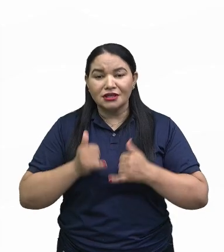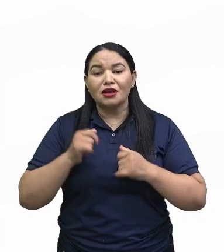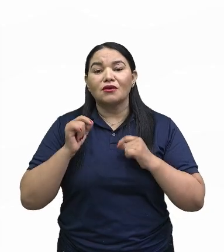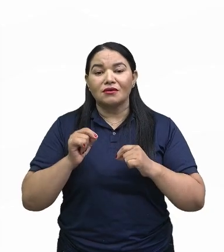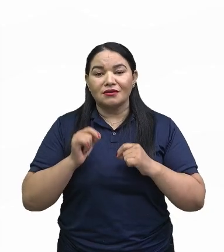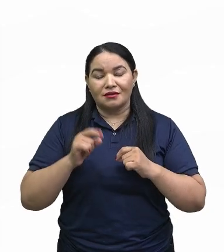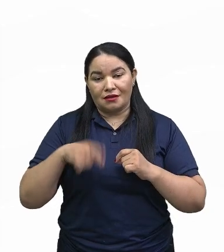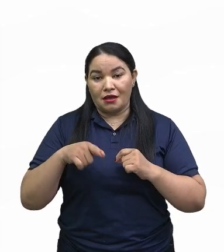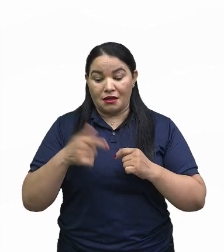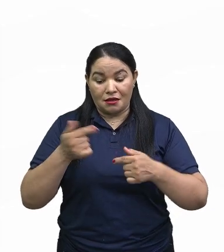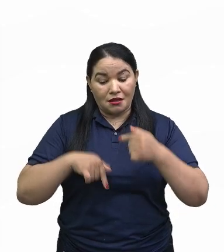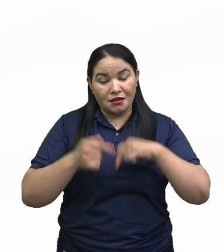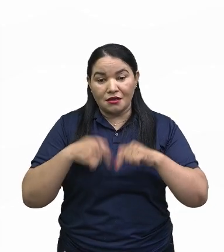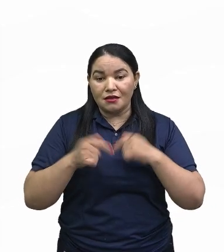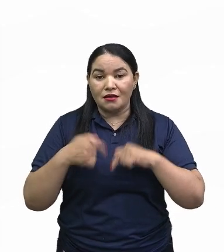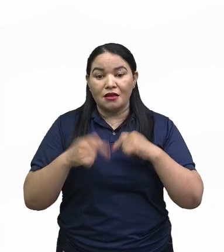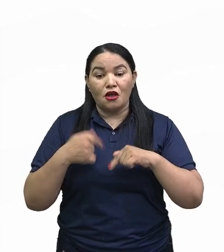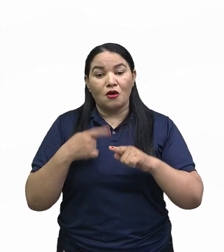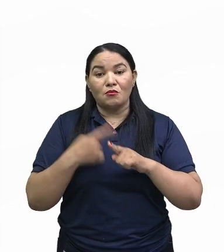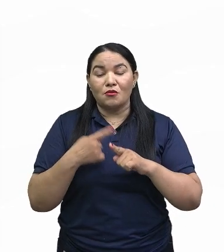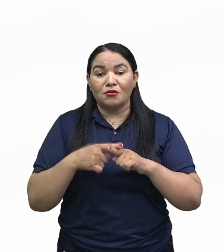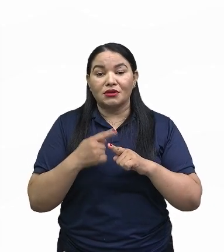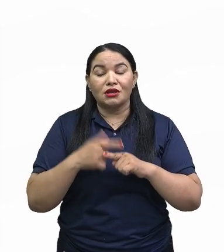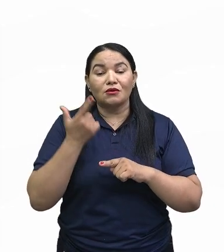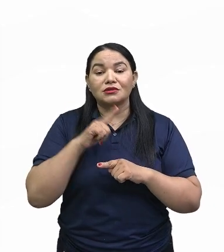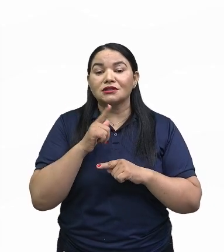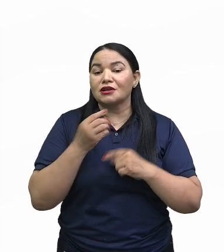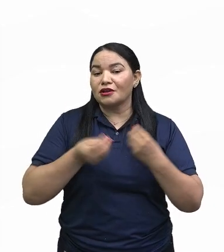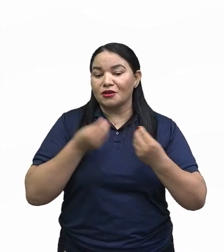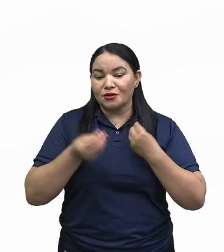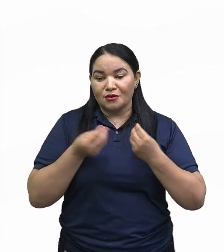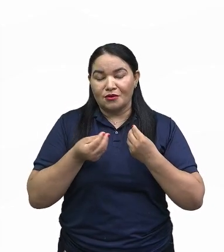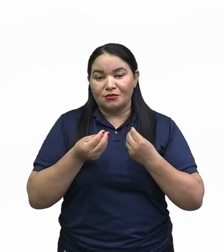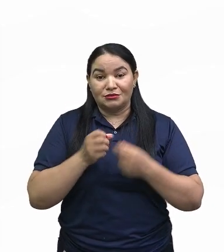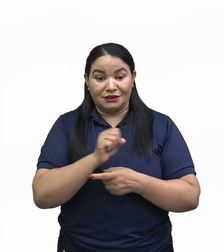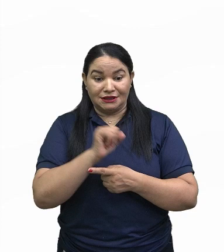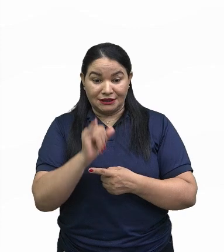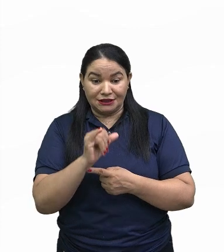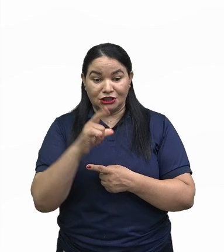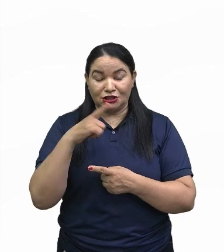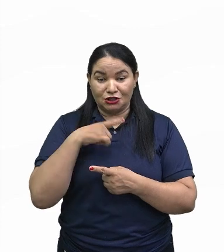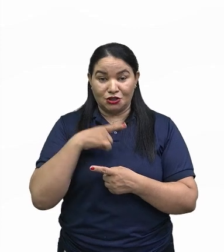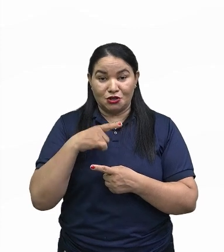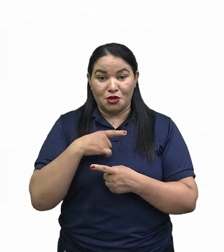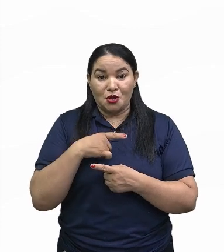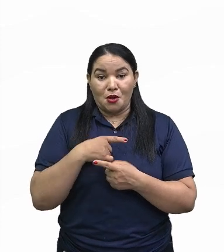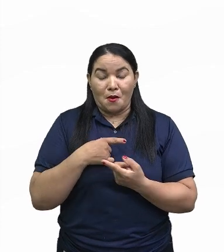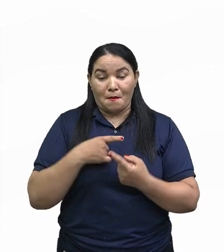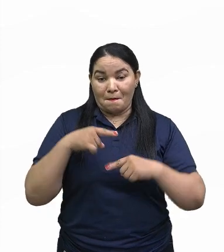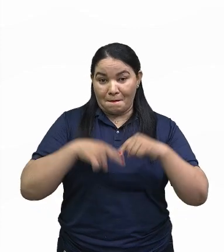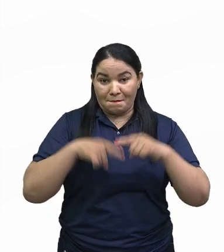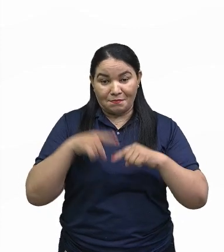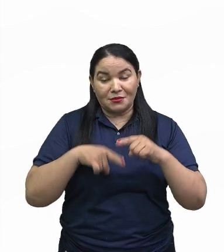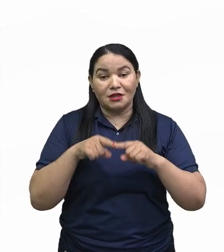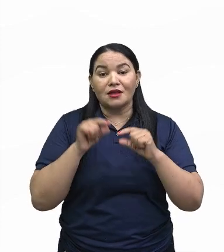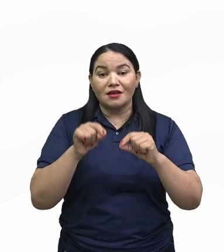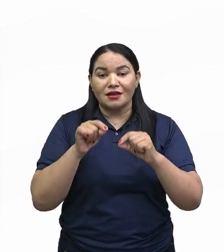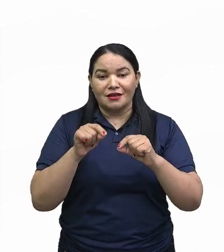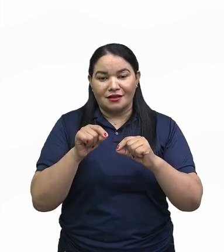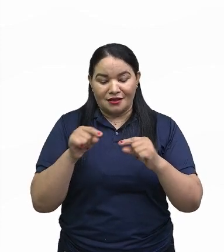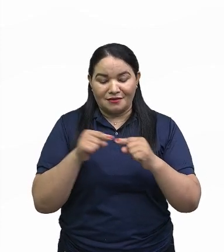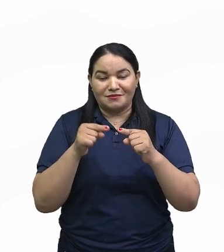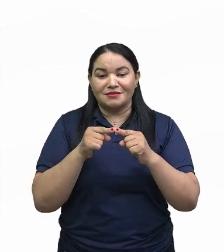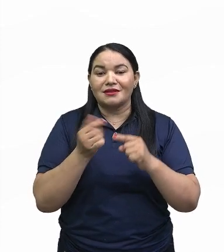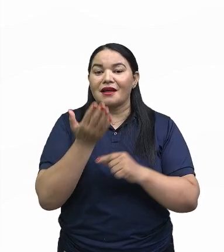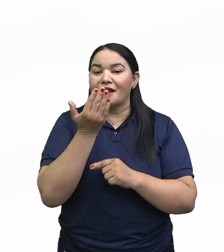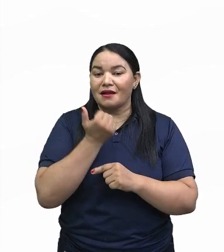energia química, a qual só pode ser obtida se tivermos a matéria-prima que vem da nossa alimentação e do